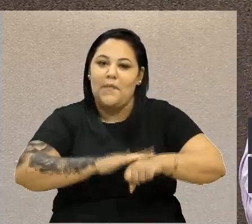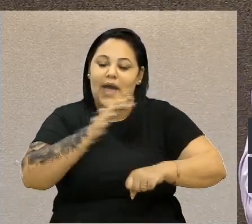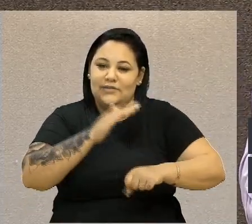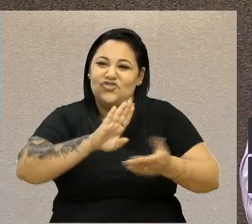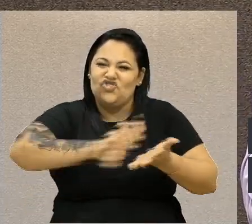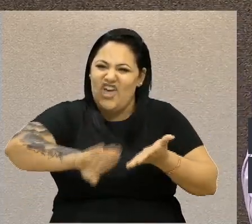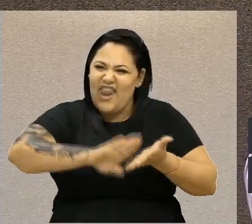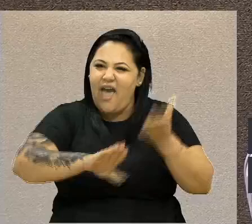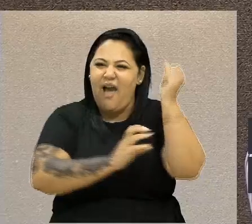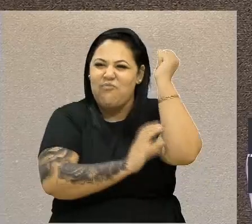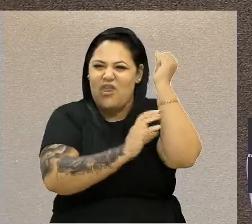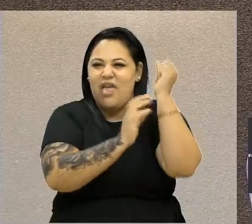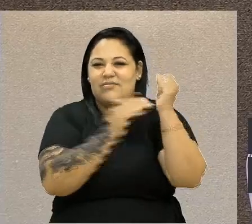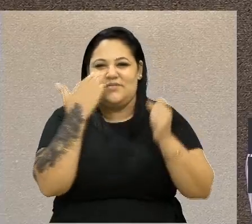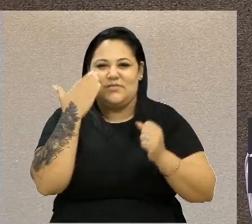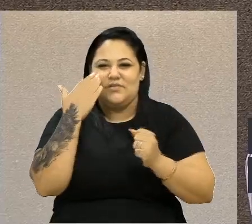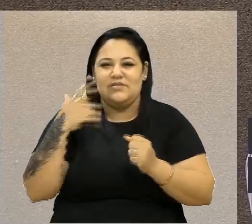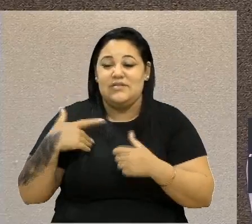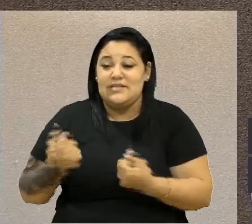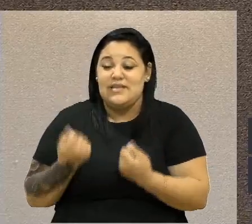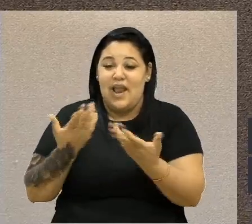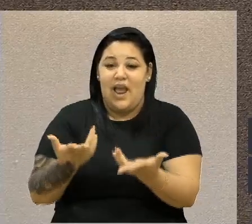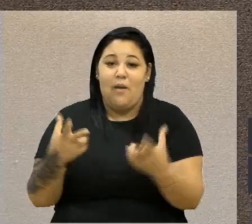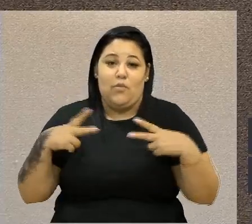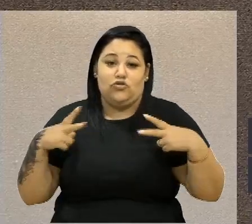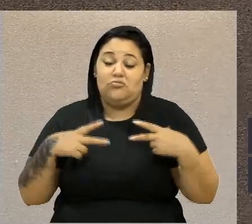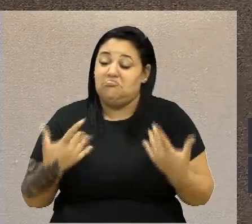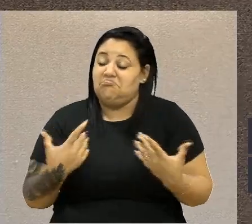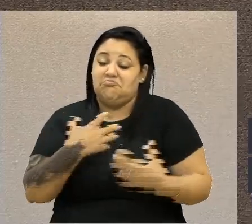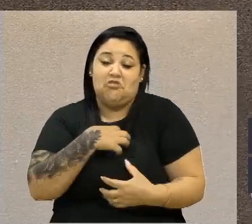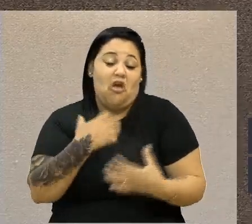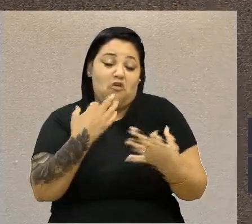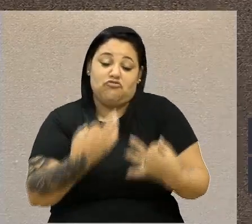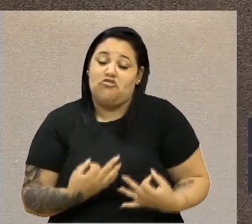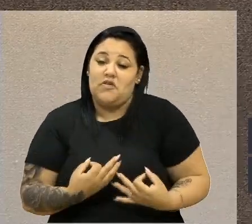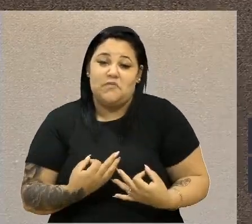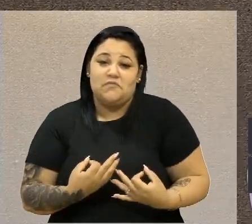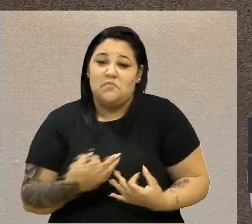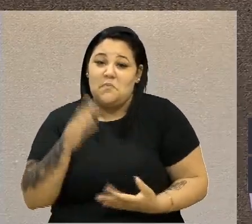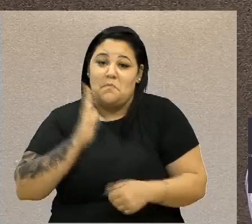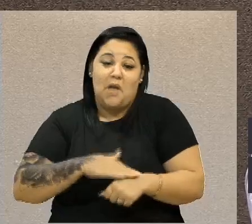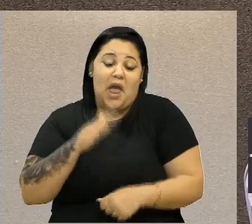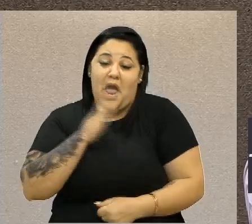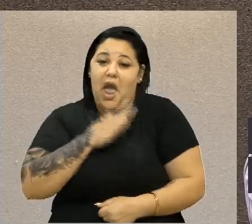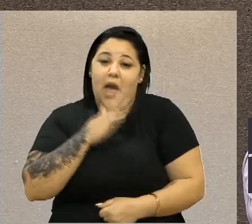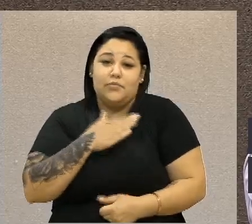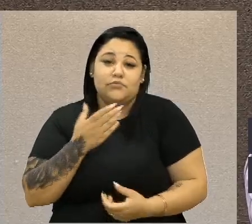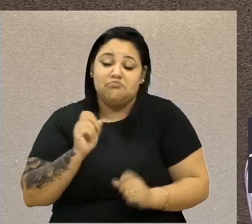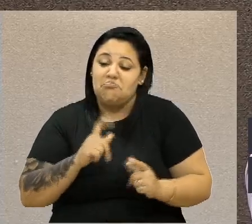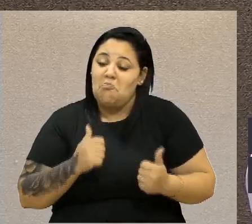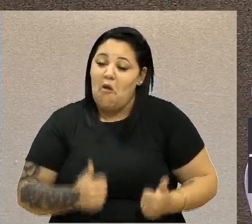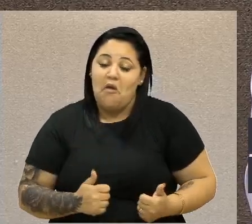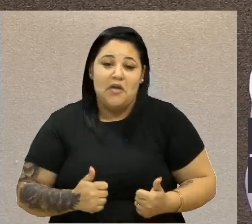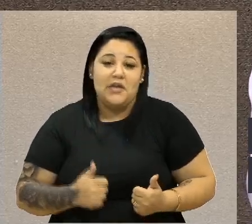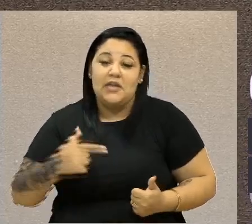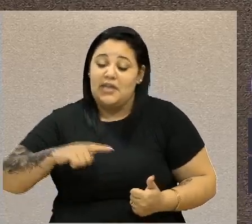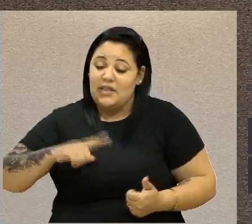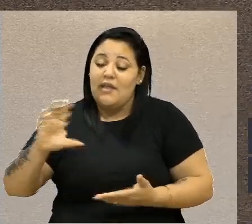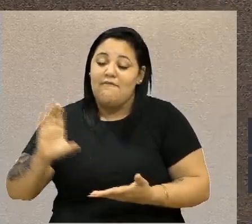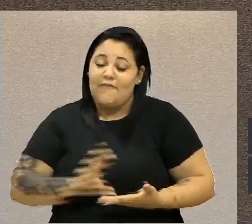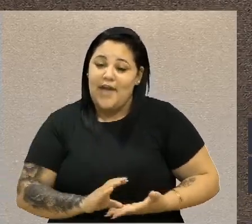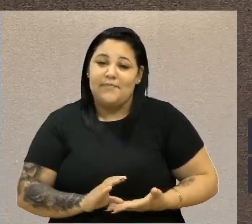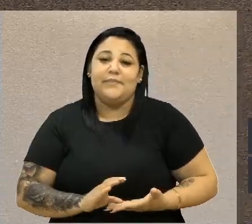desburocratize, que entregue para a iniciativa privada se é a forma correta da gente acelerar esse processo e que tenha dinheiro disponível para